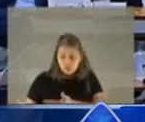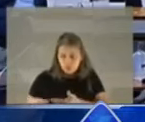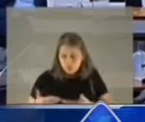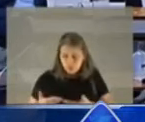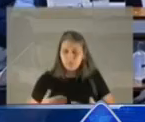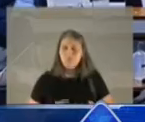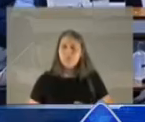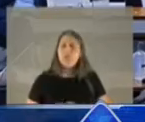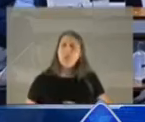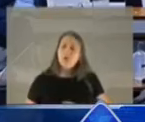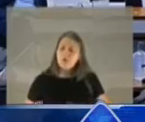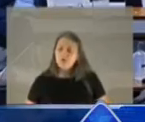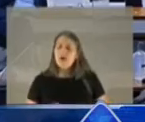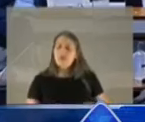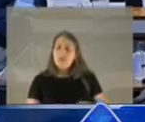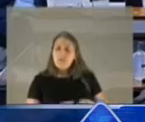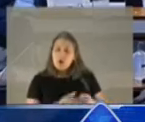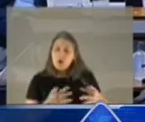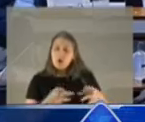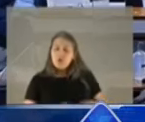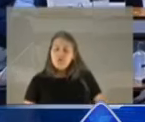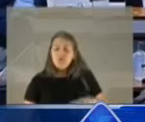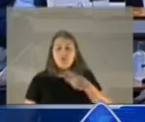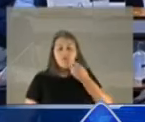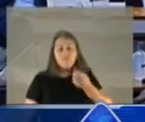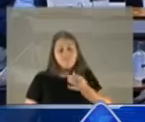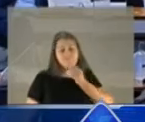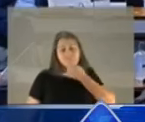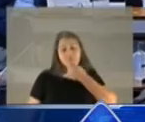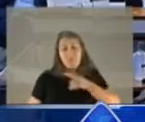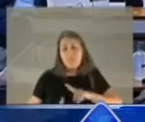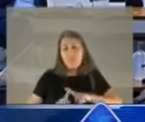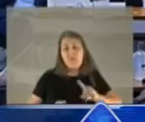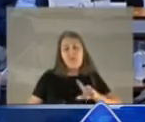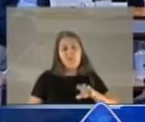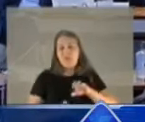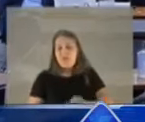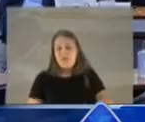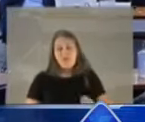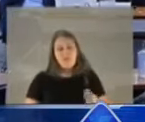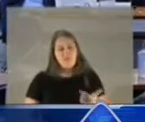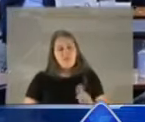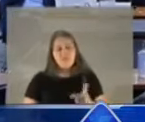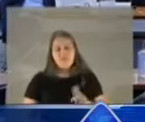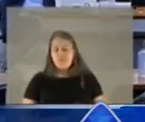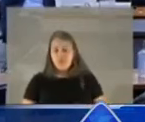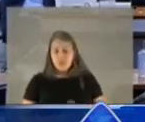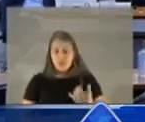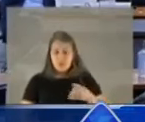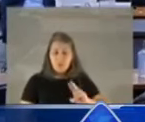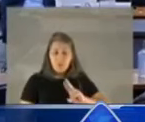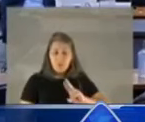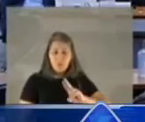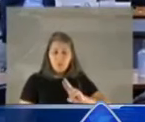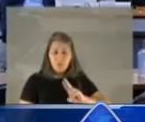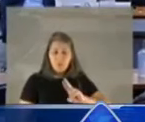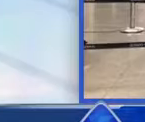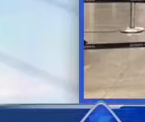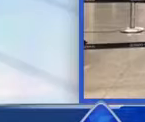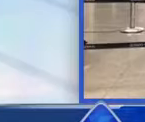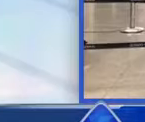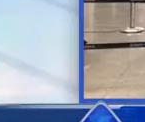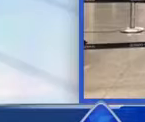o convite, me chamou ao final e disse que lamentava, mas que a minha nomeação não sairia, Perfeitamente. que meu nome não teria sido aprovado.